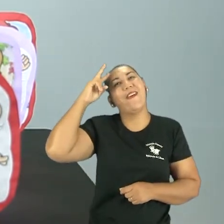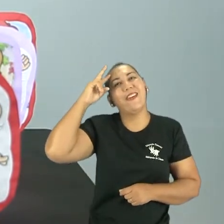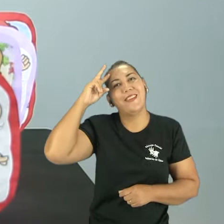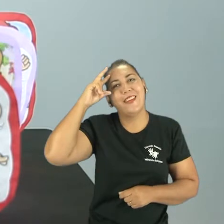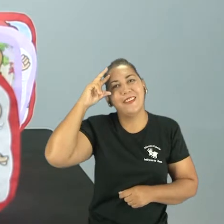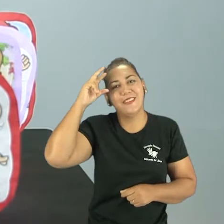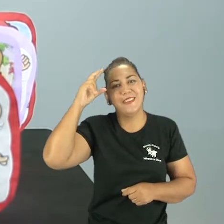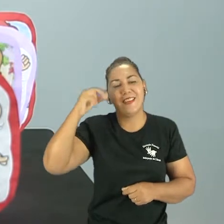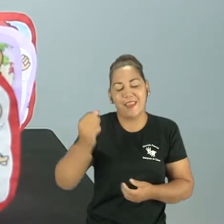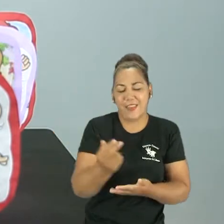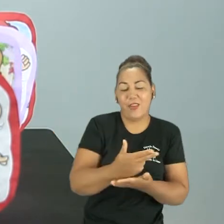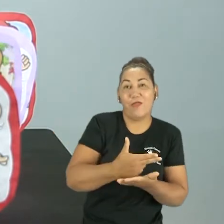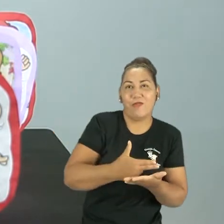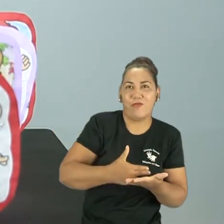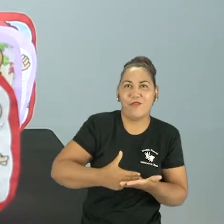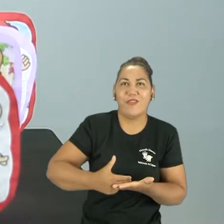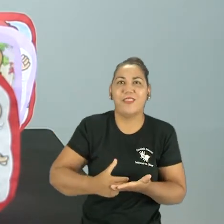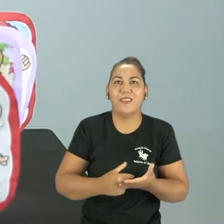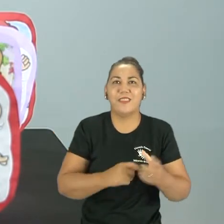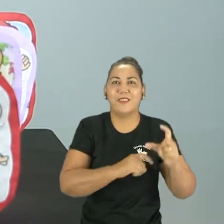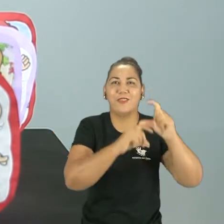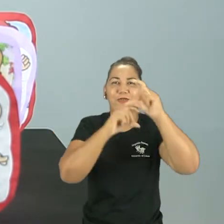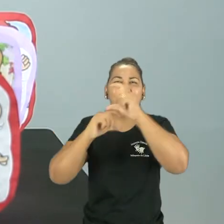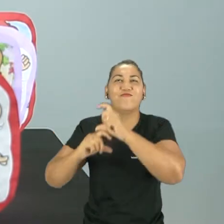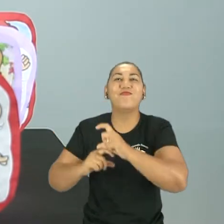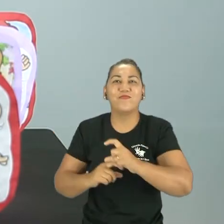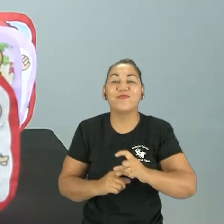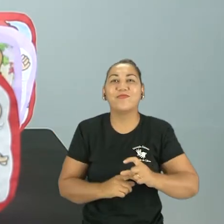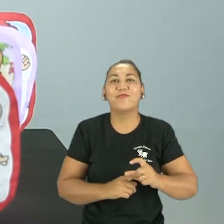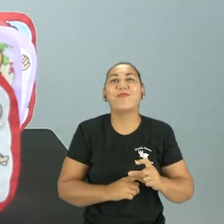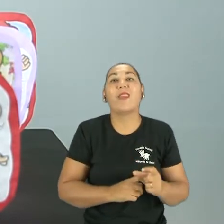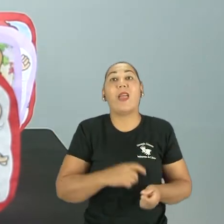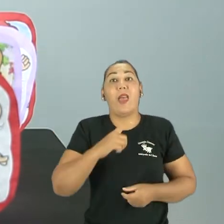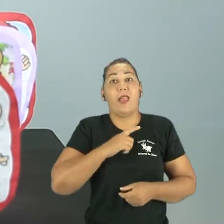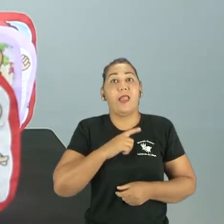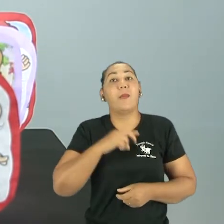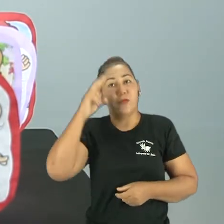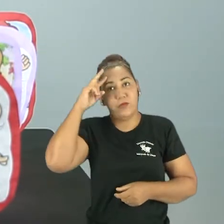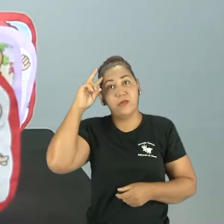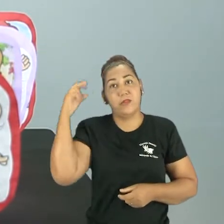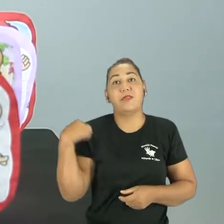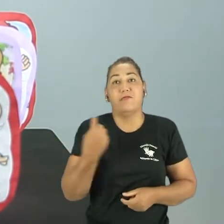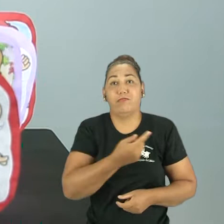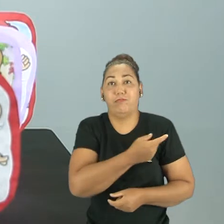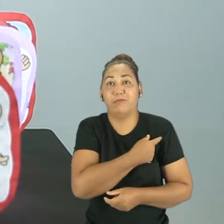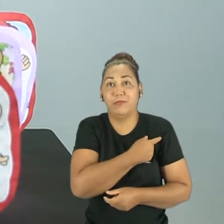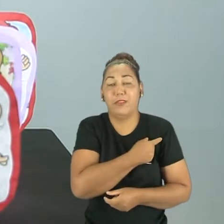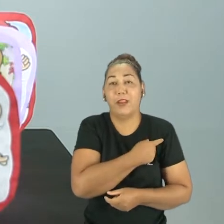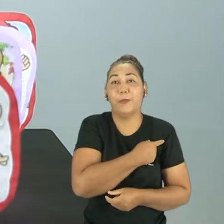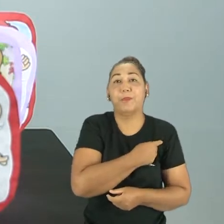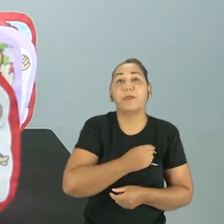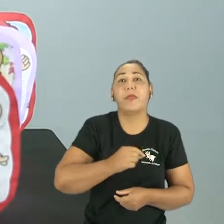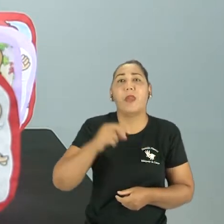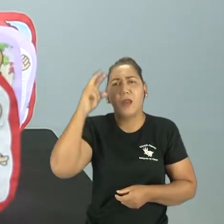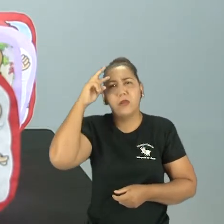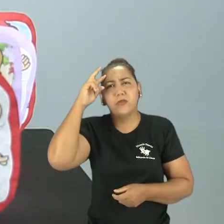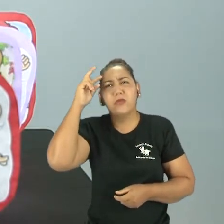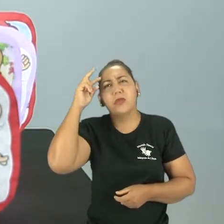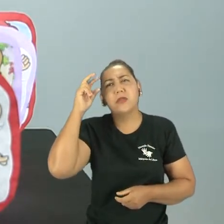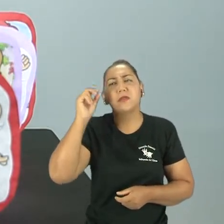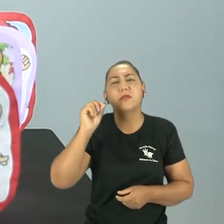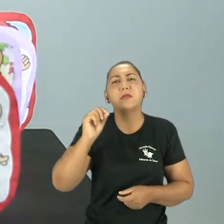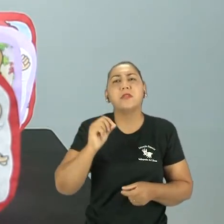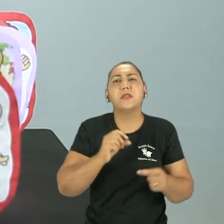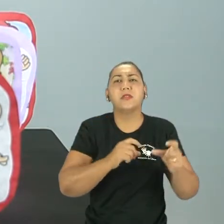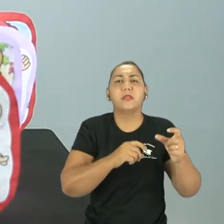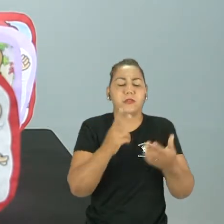né? Nós temos as nossas histórias em quadrinhos. A história em quadrinhos são textos, né,